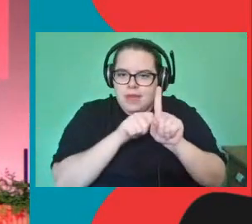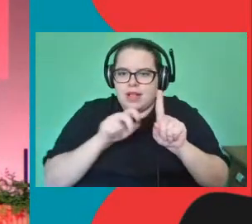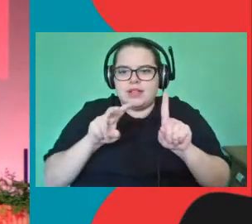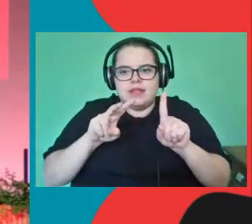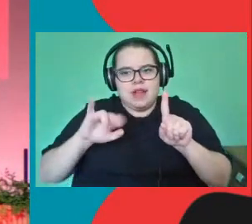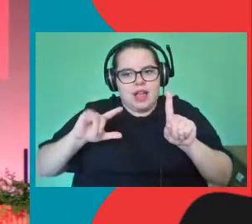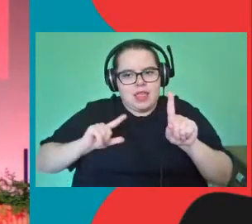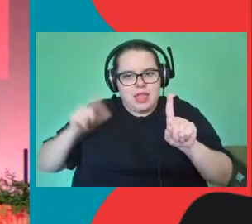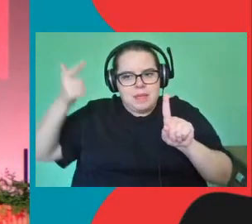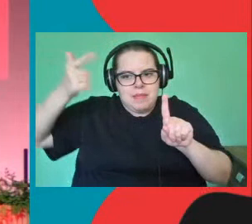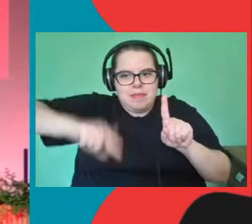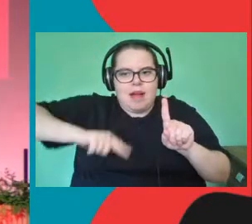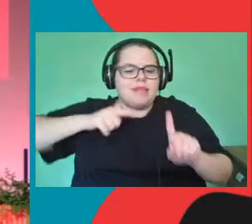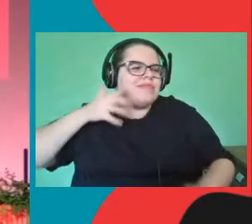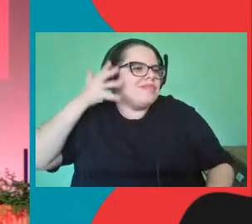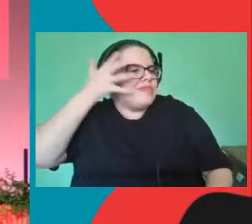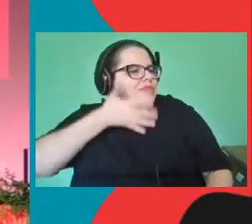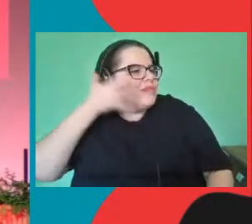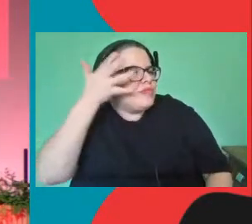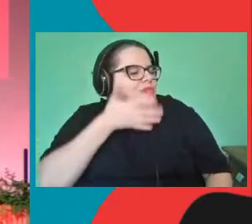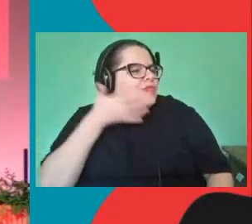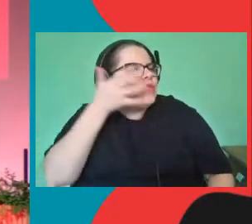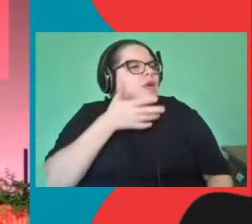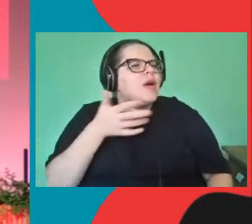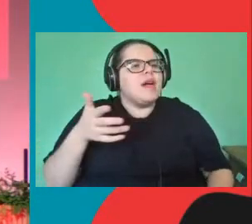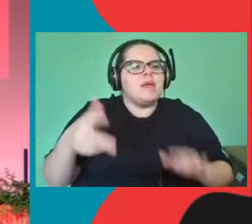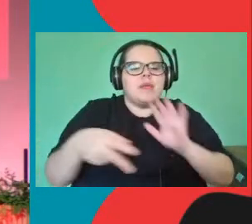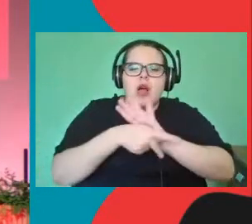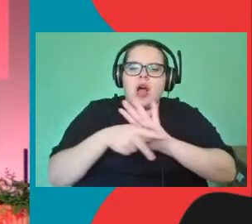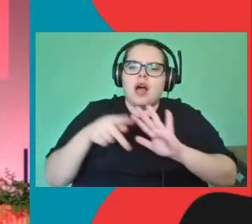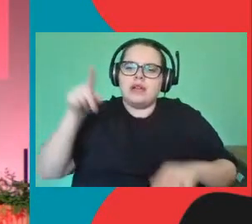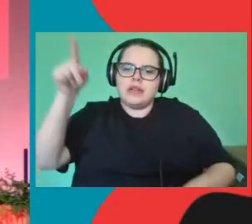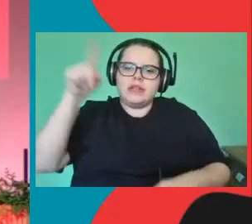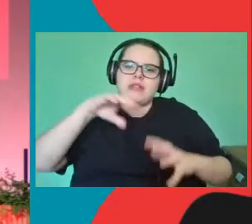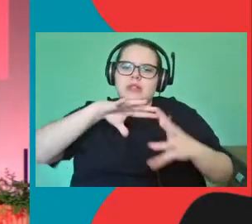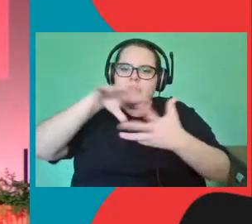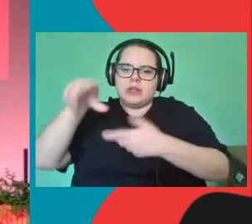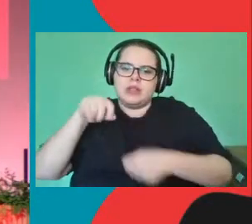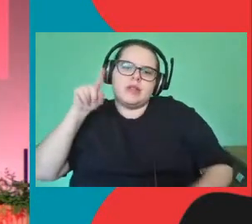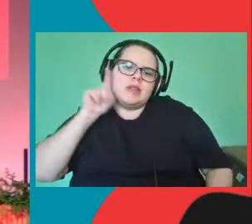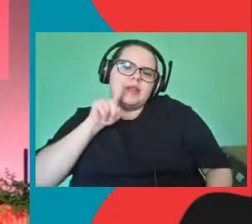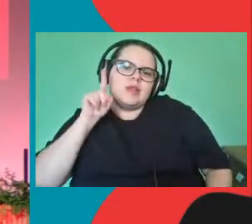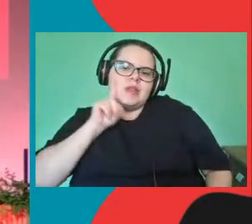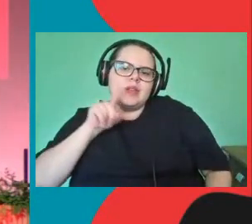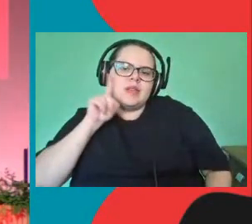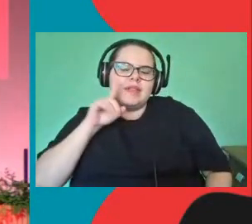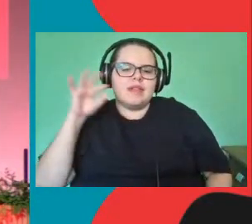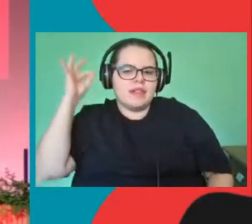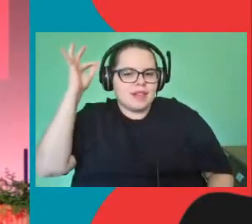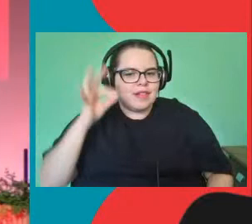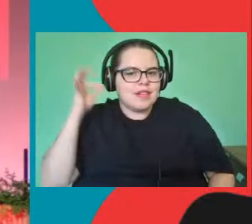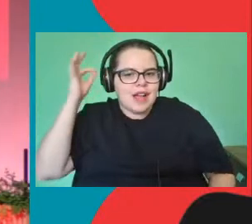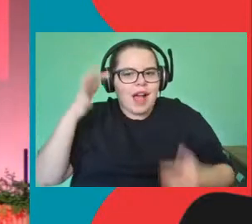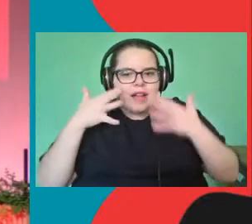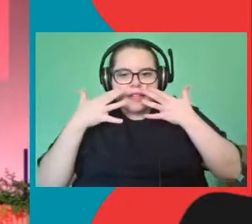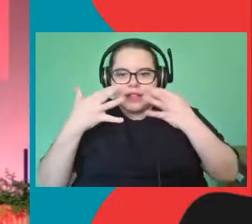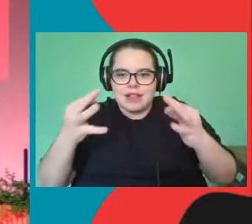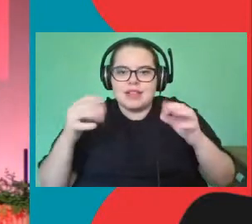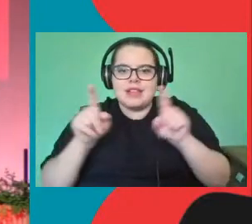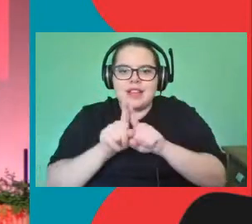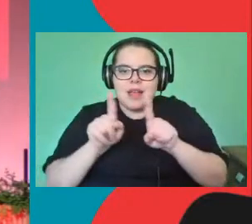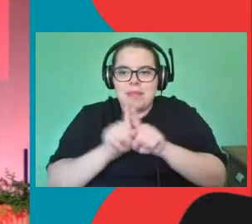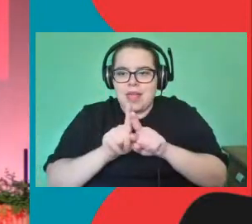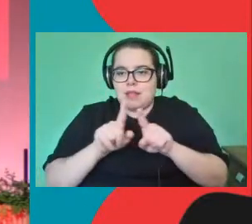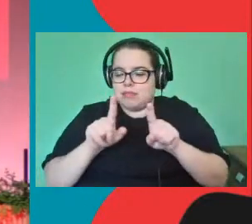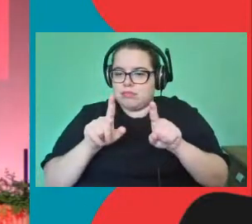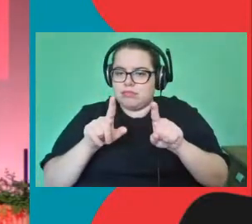mais eventos, né? A gente vai ter evento nos Estados Unidos, vai ter evento em Londres, então fiquem atentos também